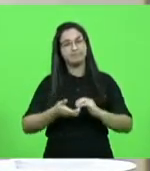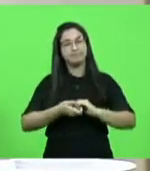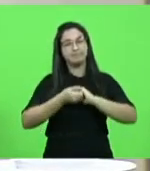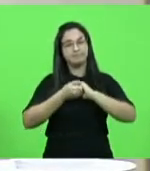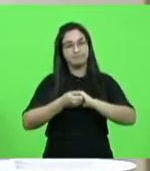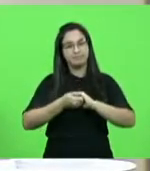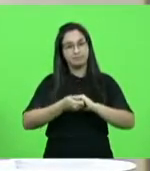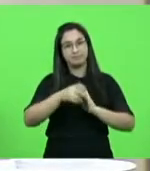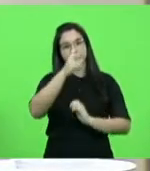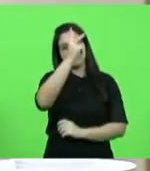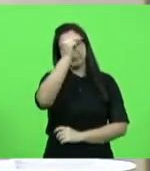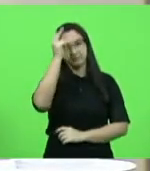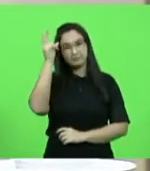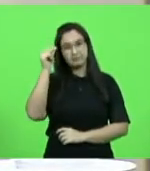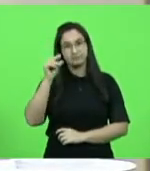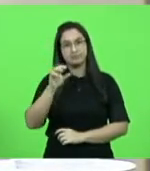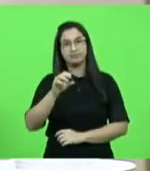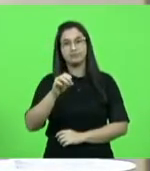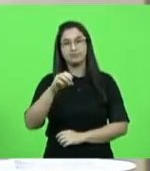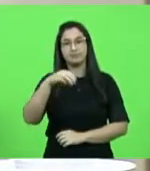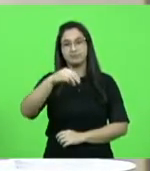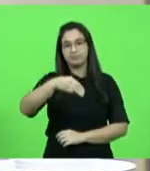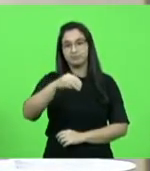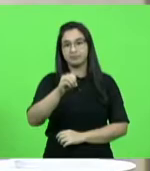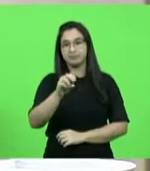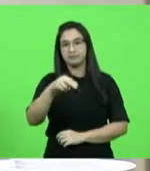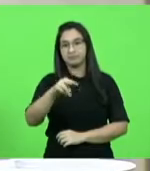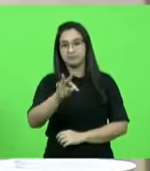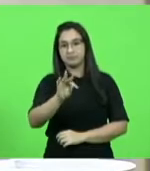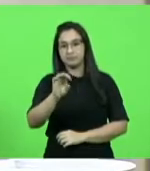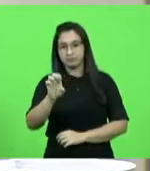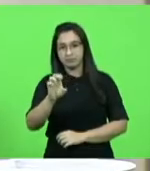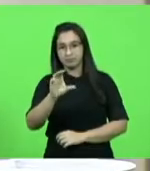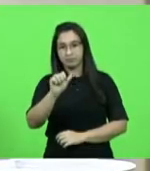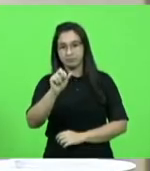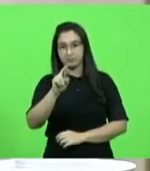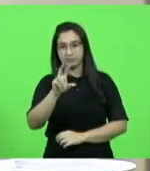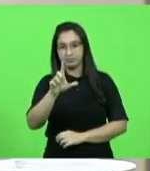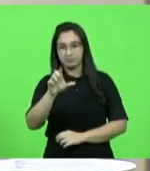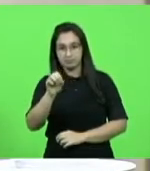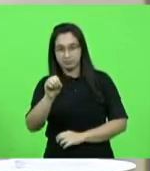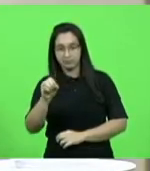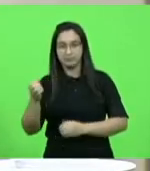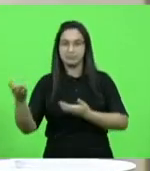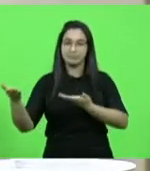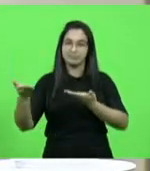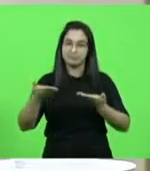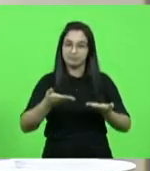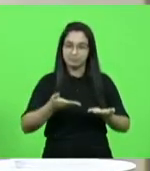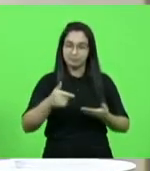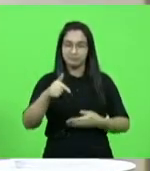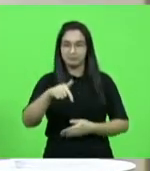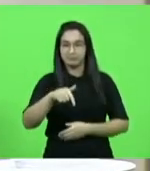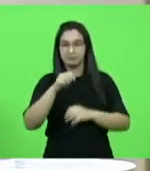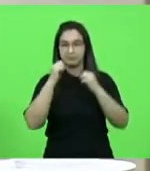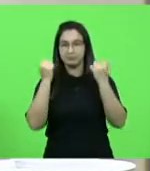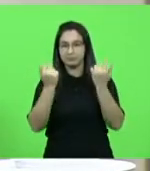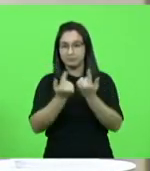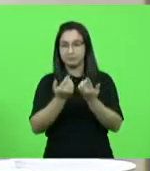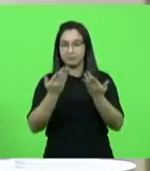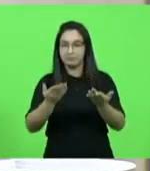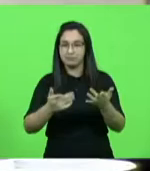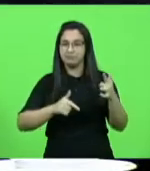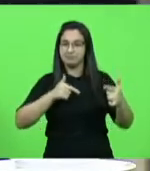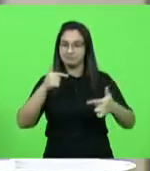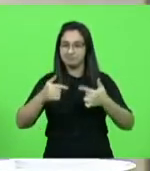nossa prefeita Sônia, que está nos visitando aqui no plenário, e parabenizar pelo grande trabalho que você faz diante da prefeitura